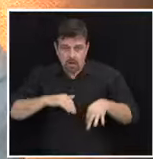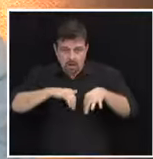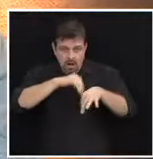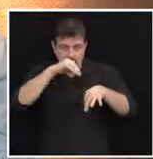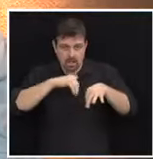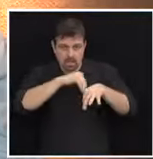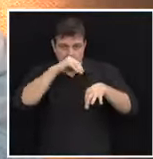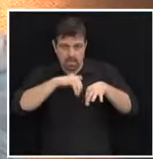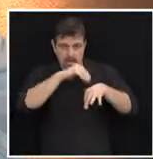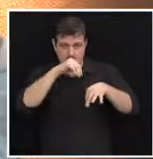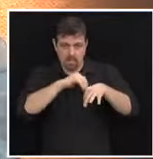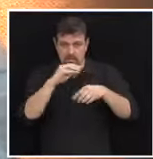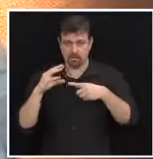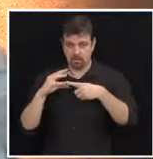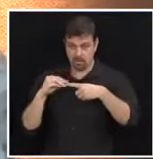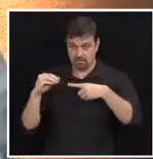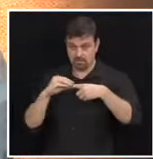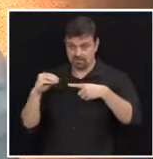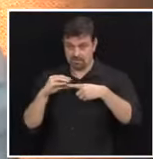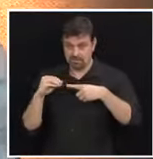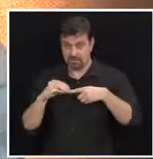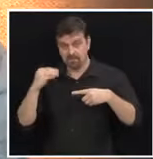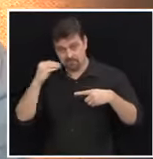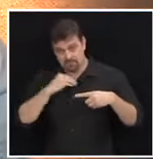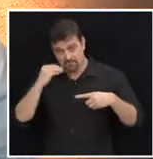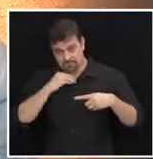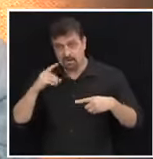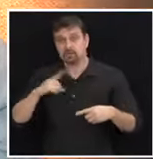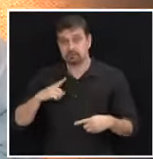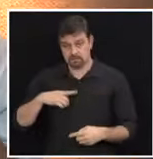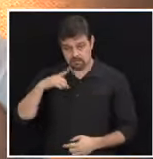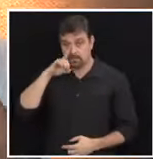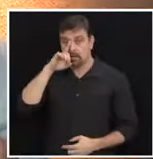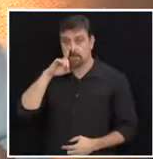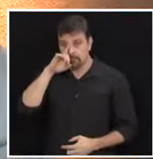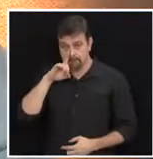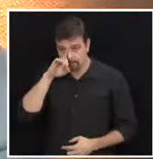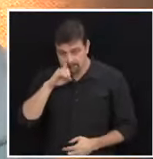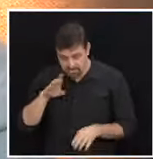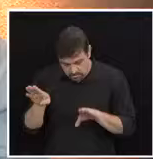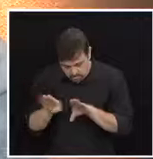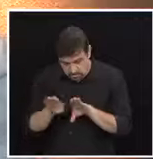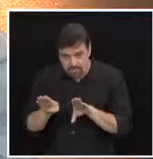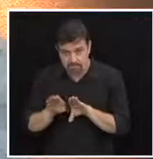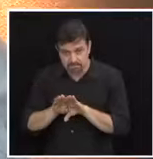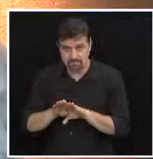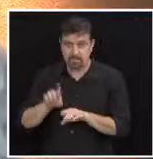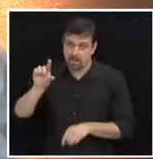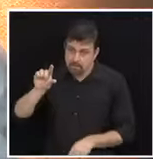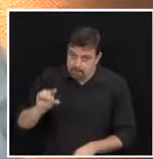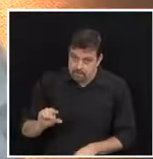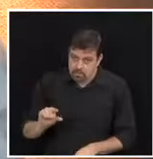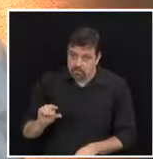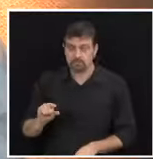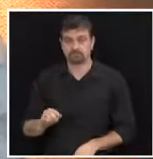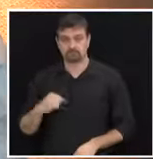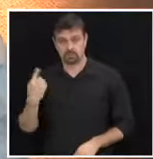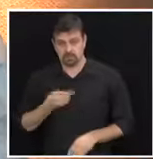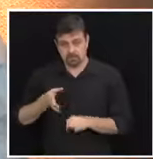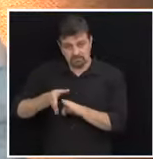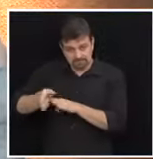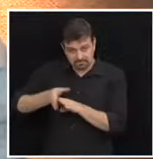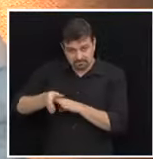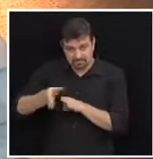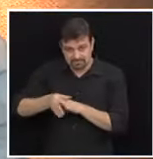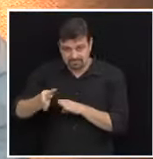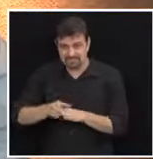oral, ela é que tem menor risco, embora ela tenha algum grau de risco também. Por isso que nós orientamos que quando